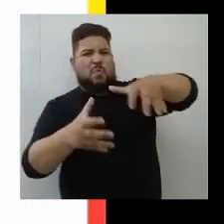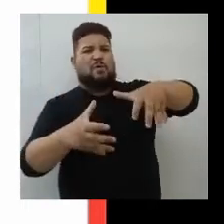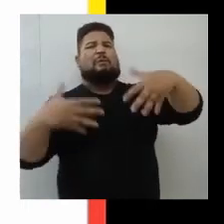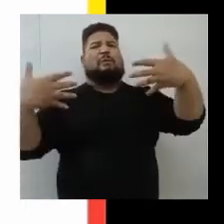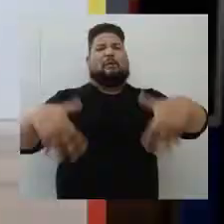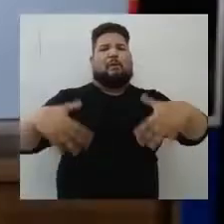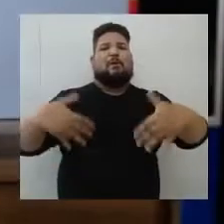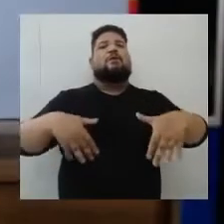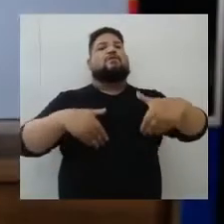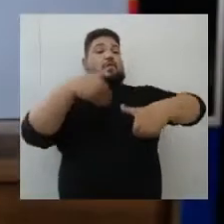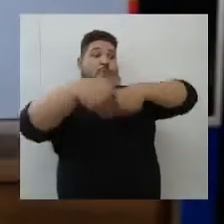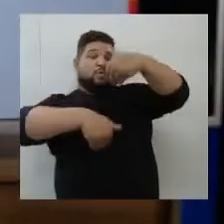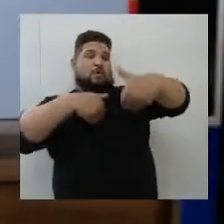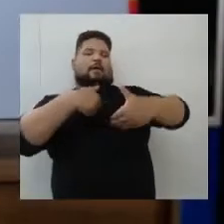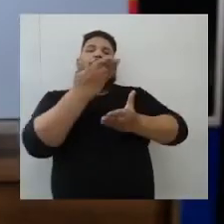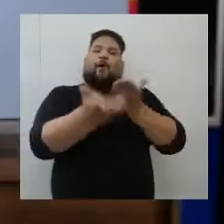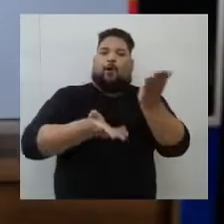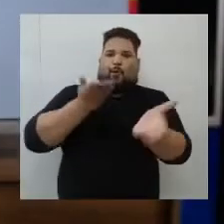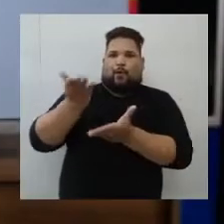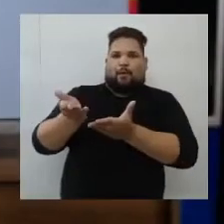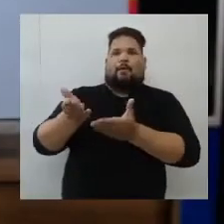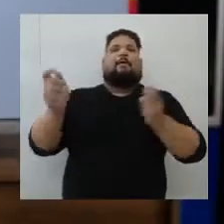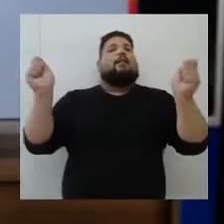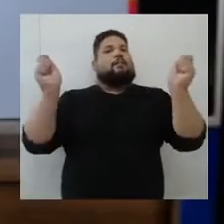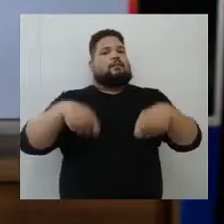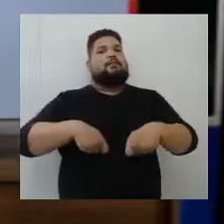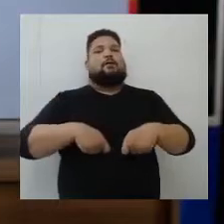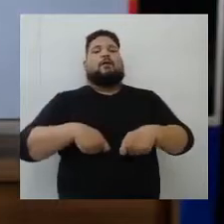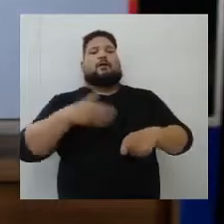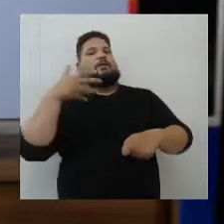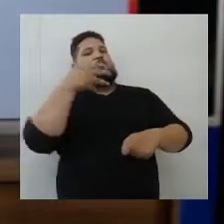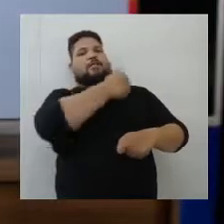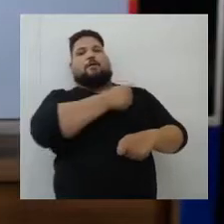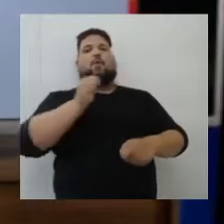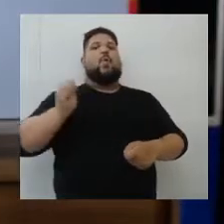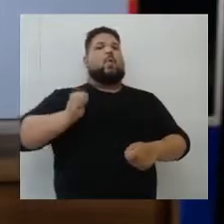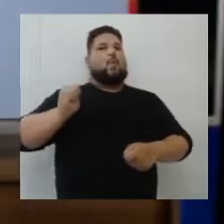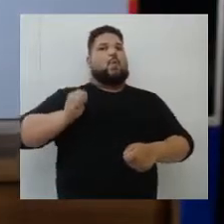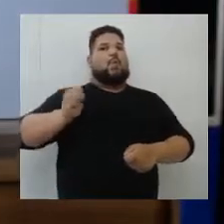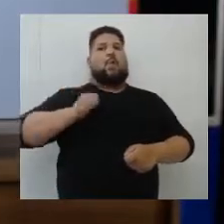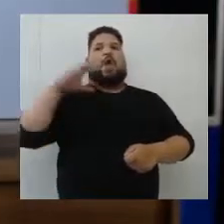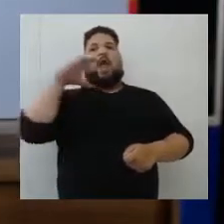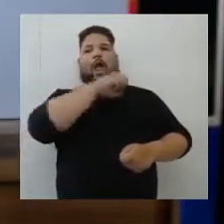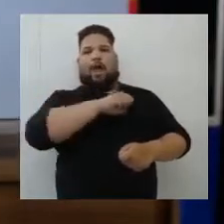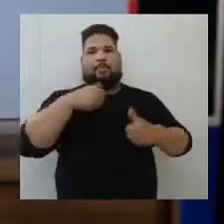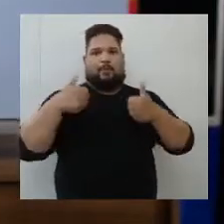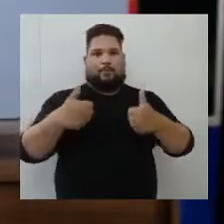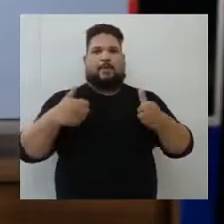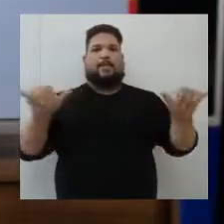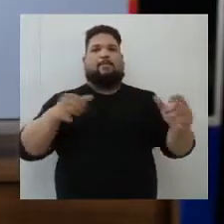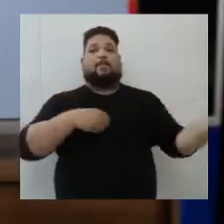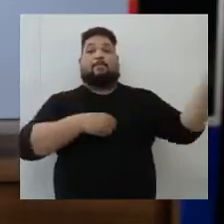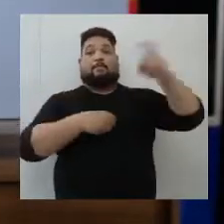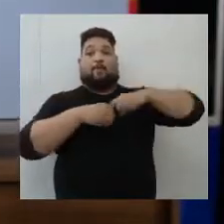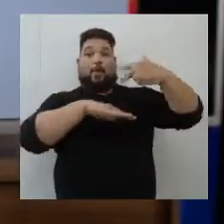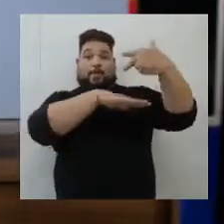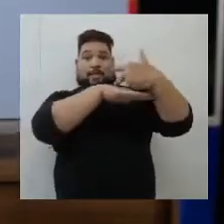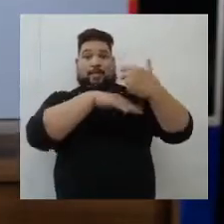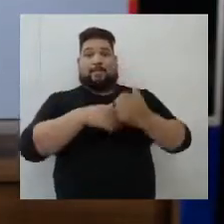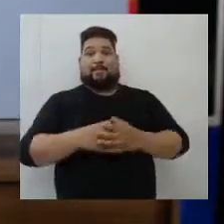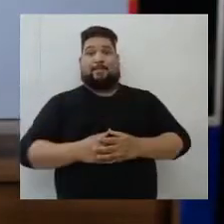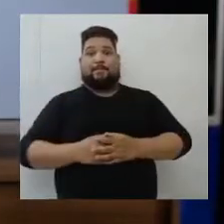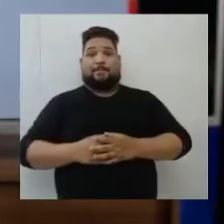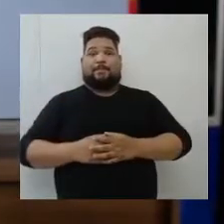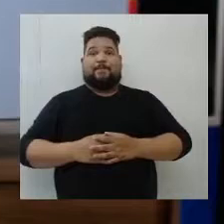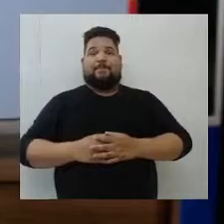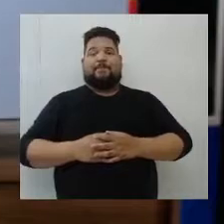se cuidar e a gente cuidar um do outro, a gente sai dessa o mais cedo possível. Tranquilo? Volta aqui para mim, por favor.